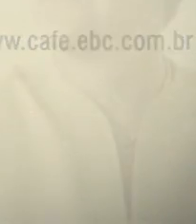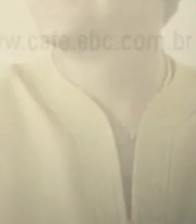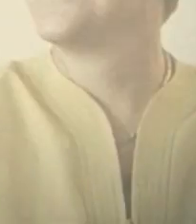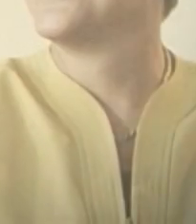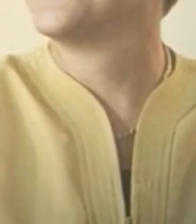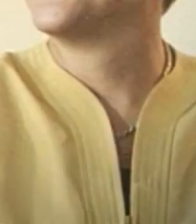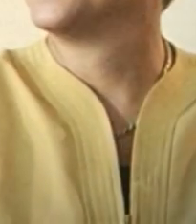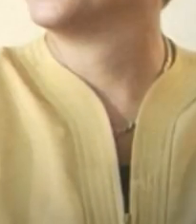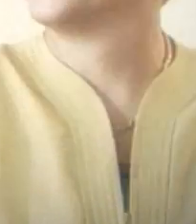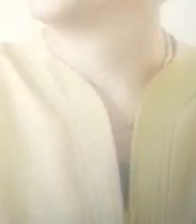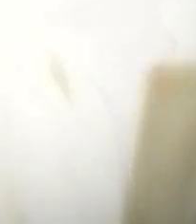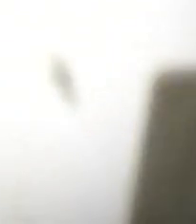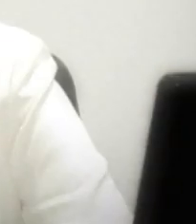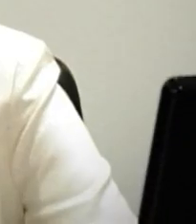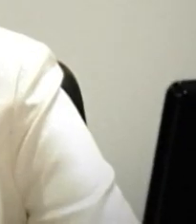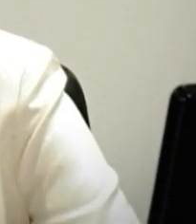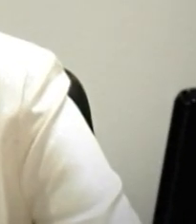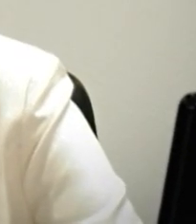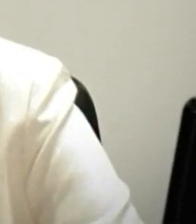www.café.ebc.com.br.